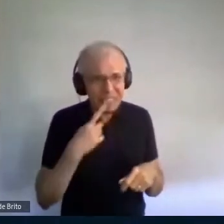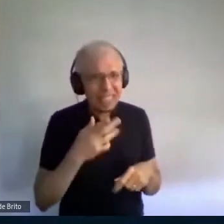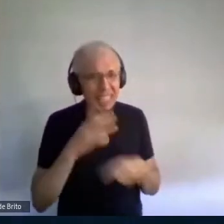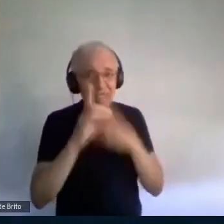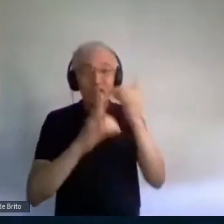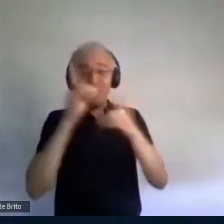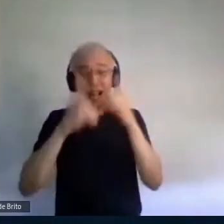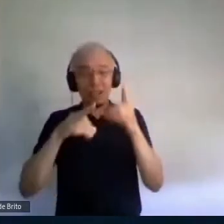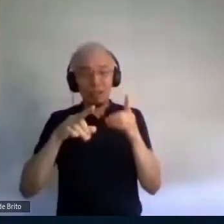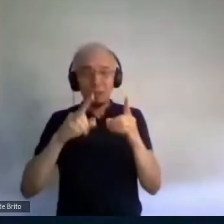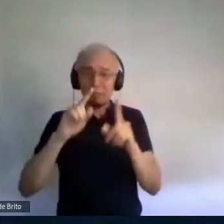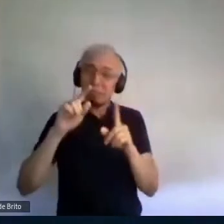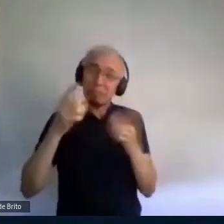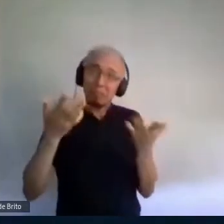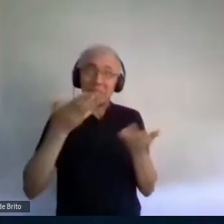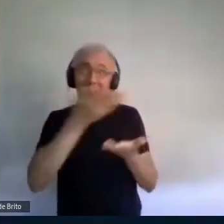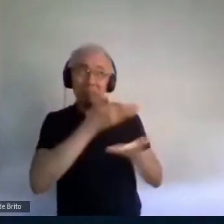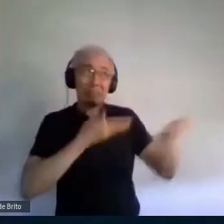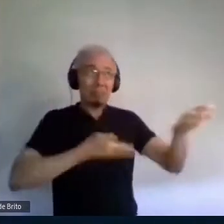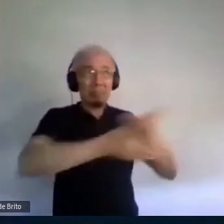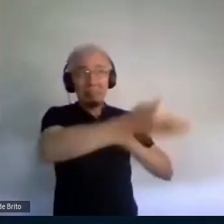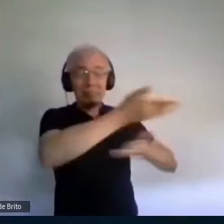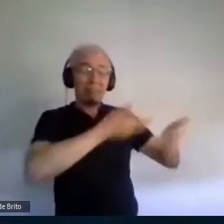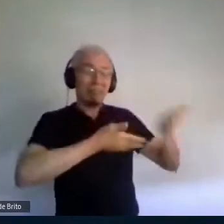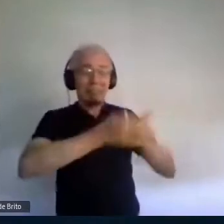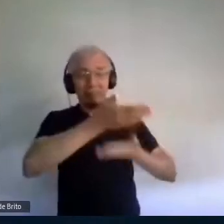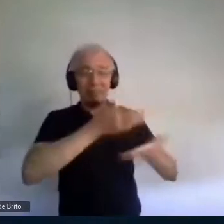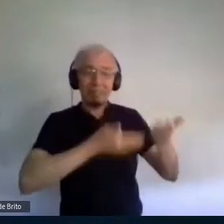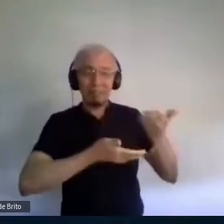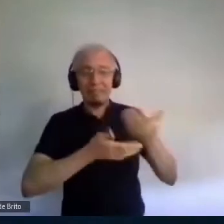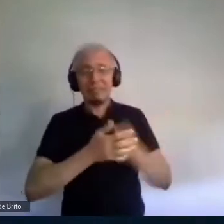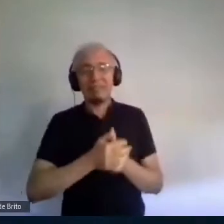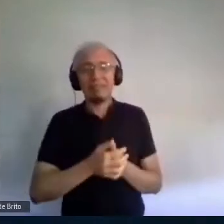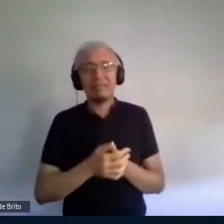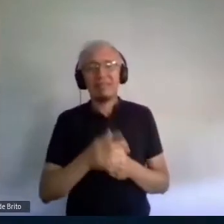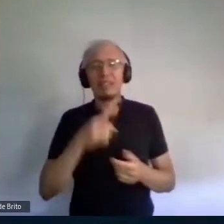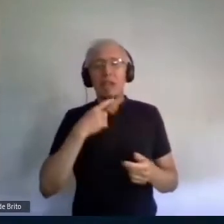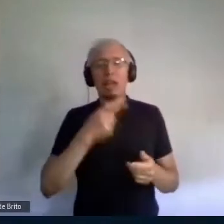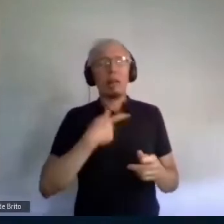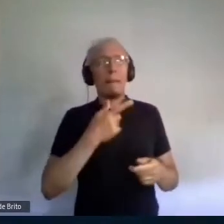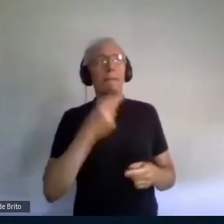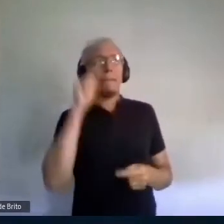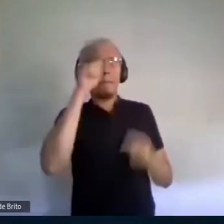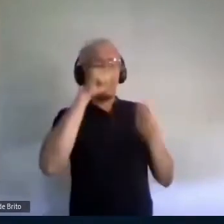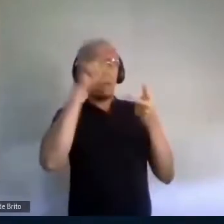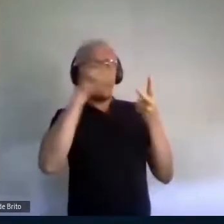diálogo, né? Do que, de fato, algo muito